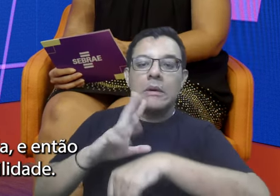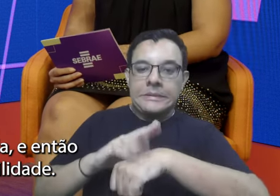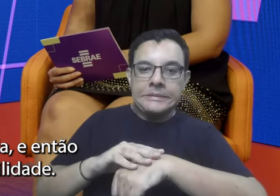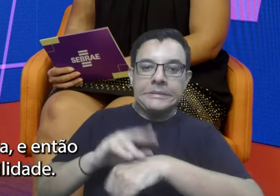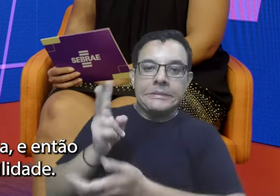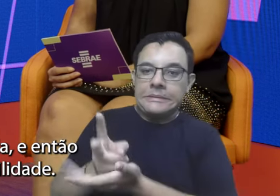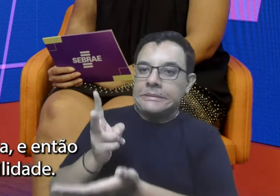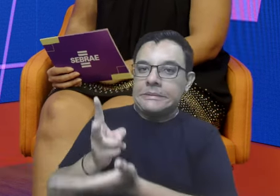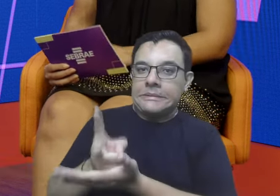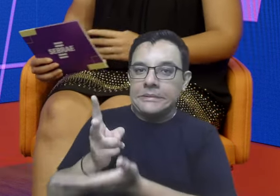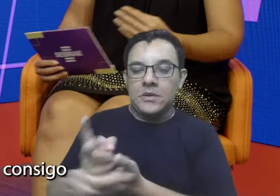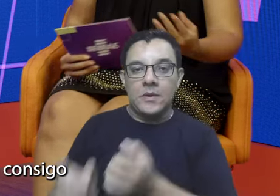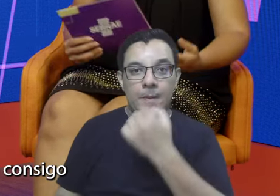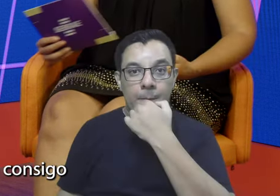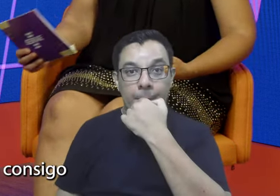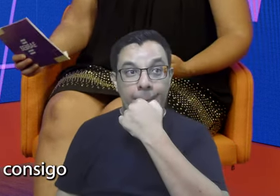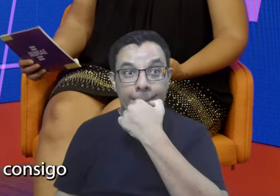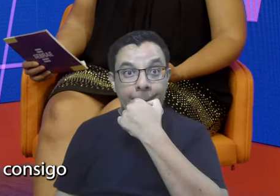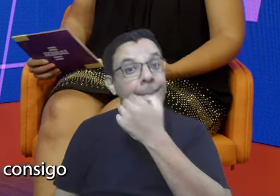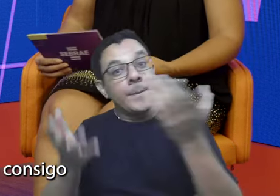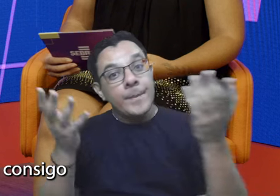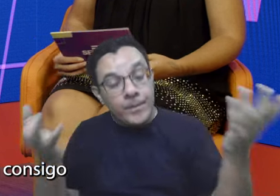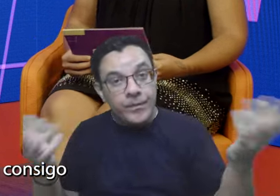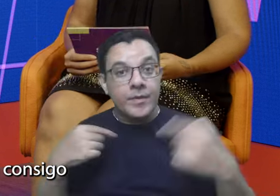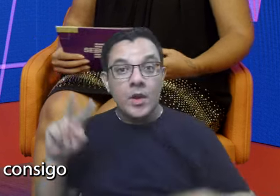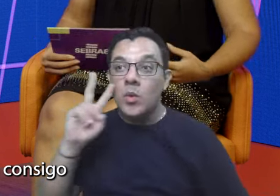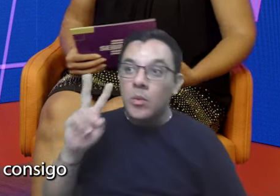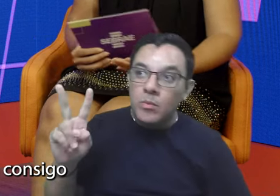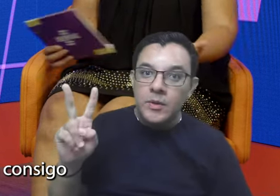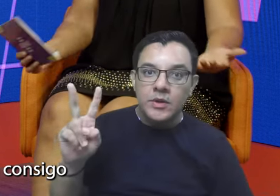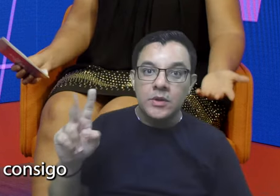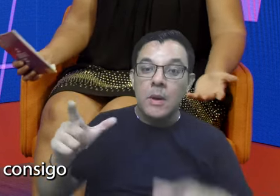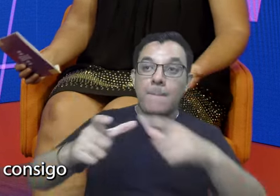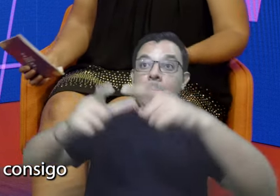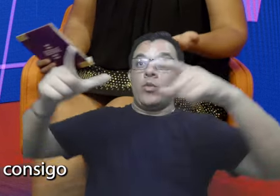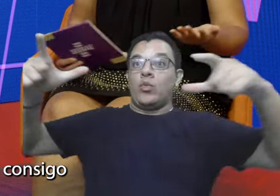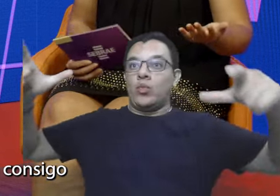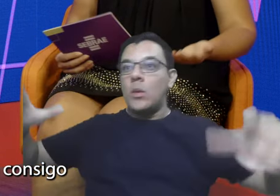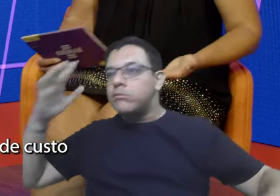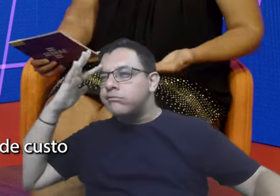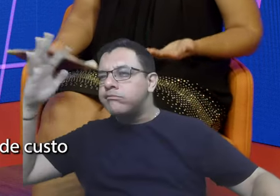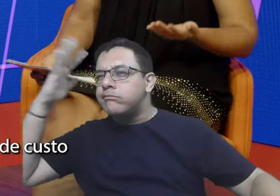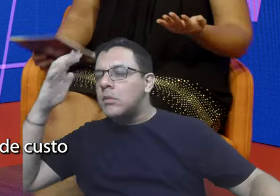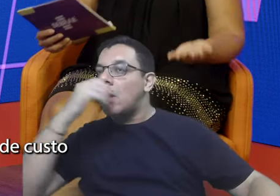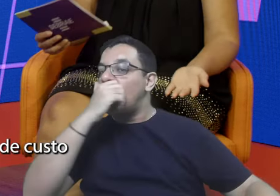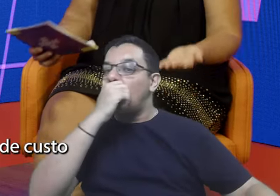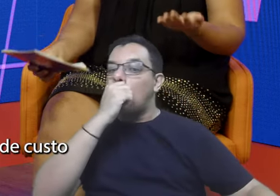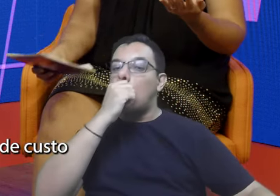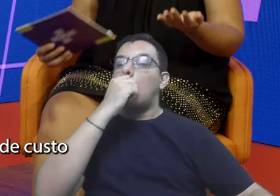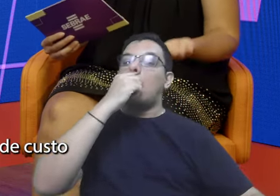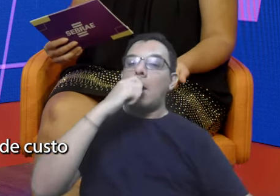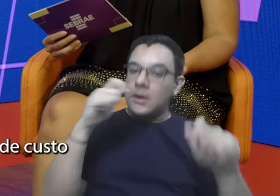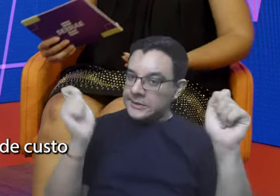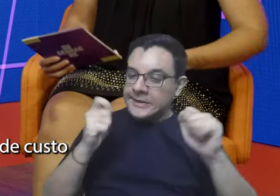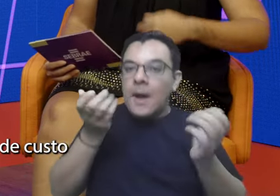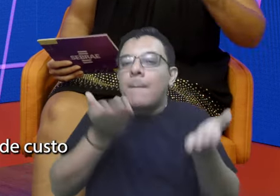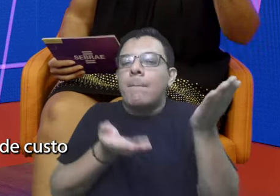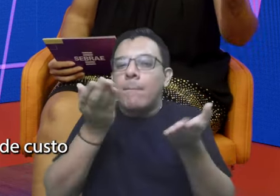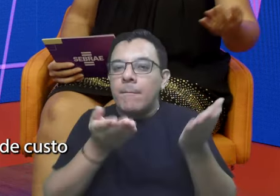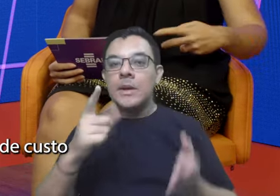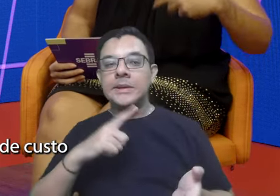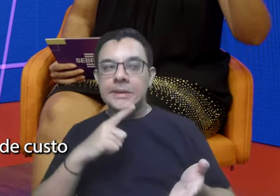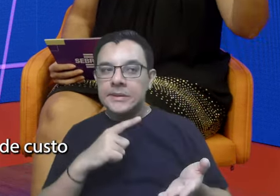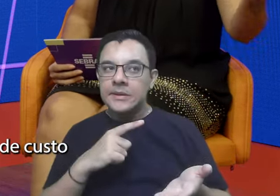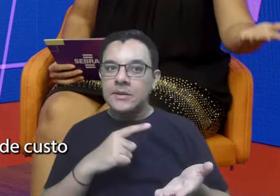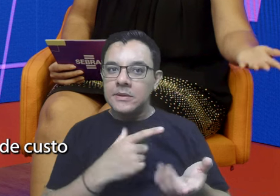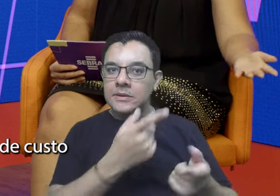com muito mais facilidade então de certa forma Quando eu olho pro macro eu consigo depois equilibrar né o que eu tenho